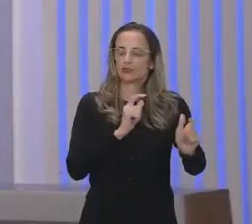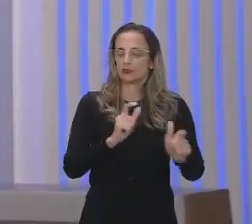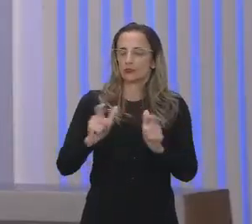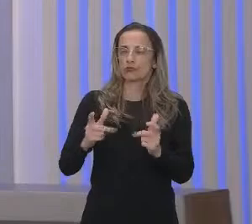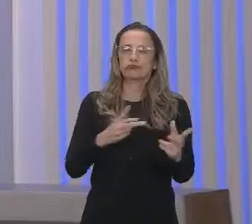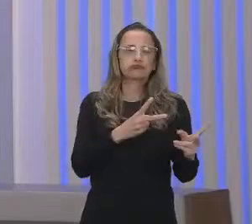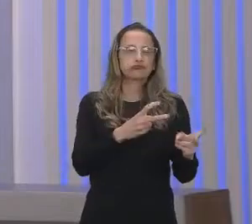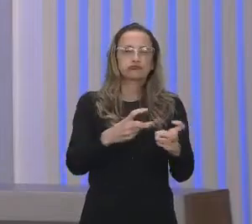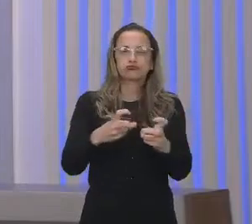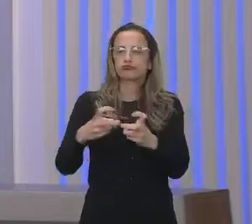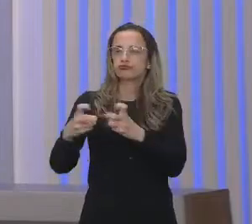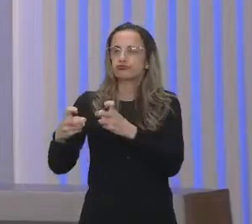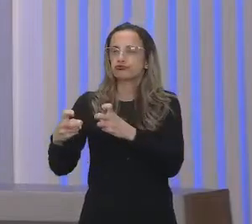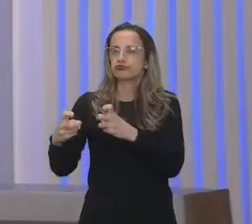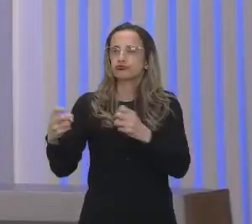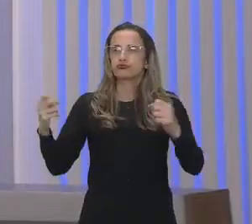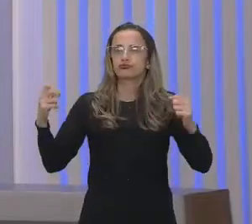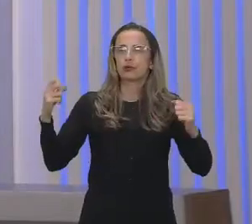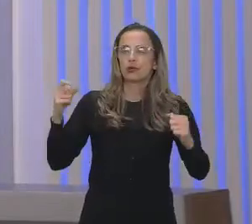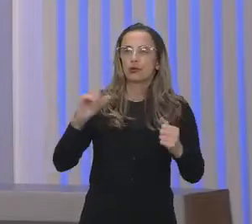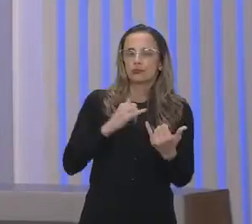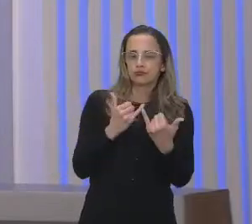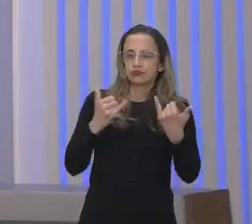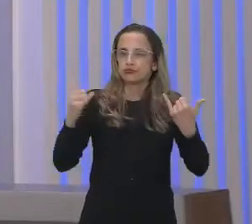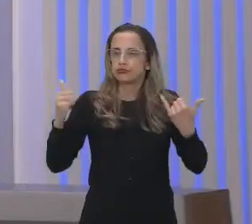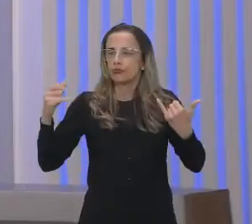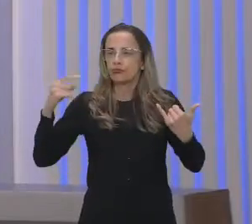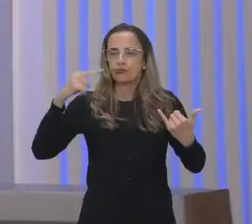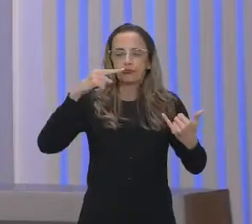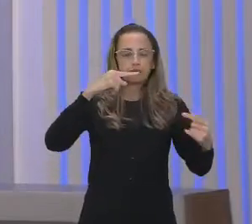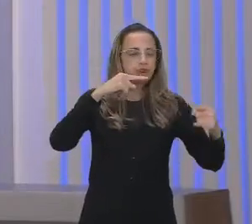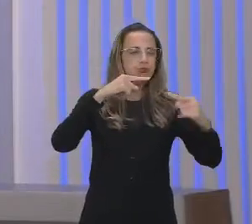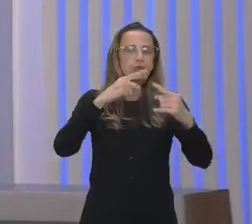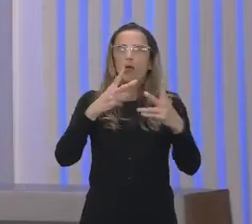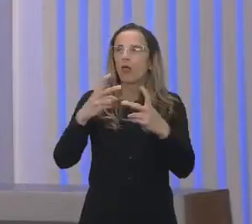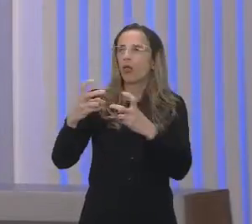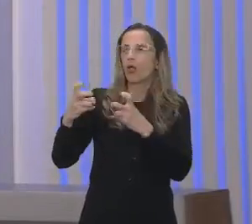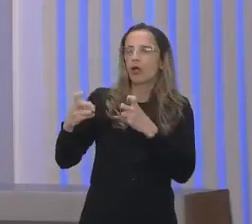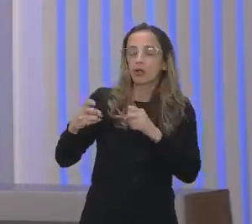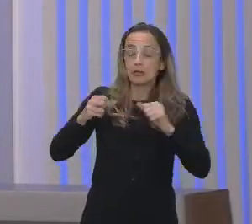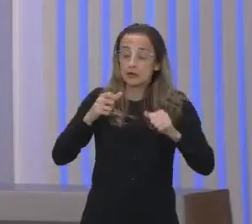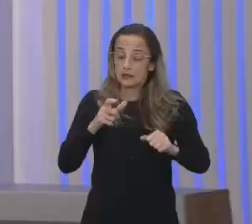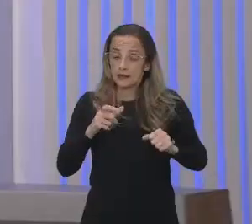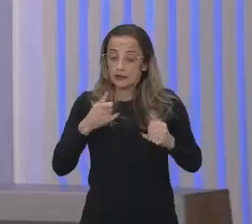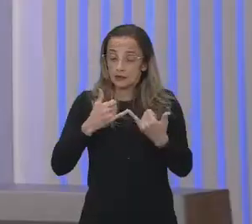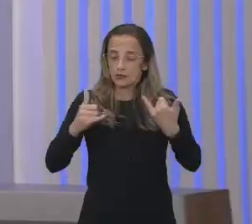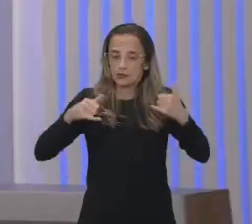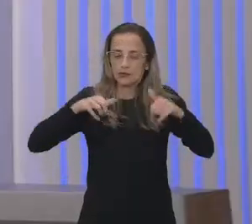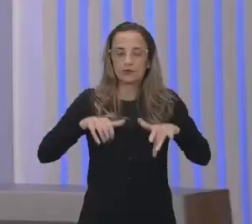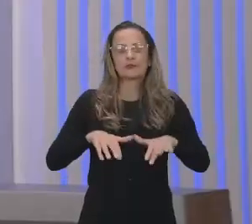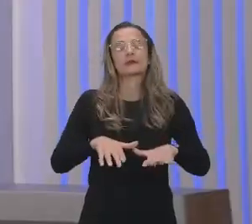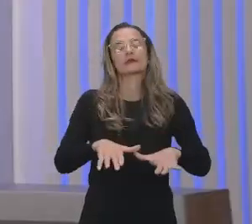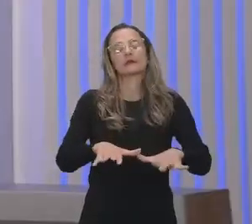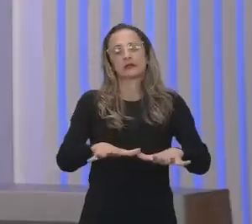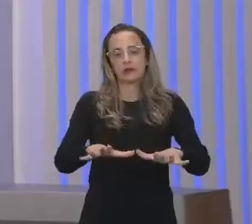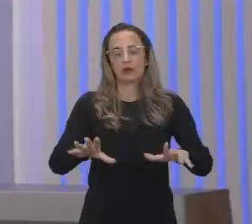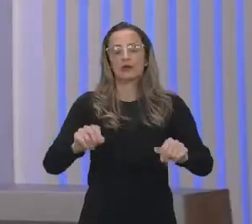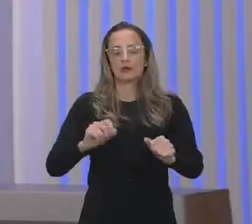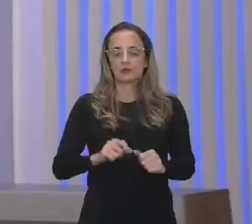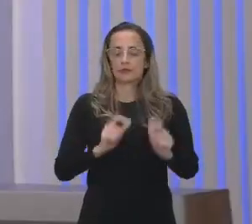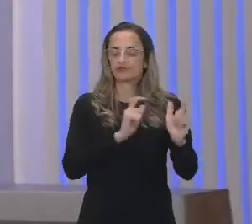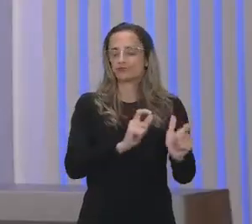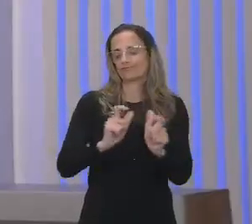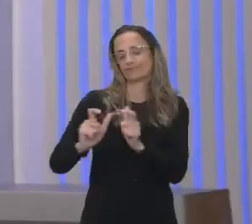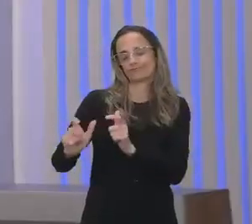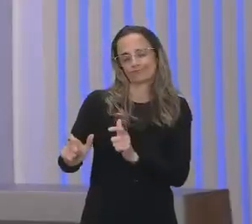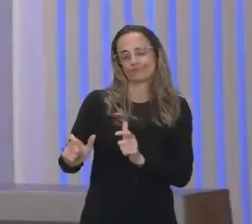observar, né, essas linhas de transmissão e a distribuição em subestações que são ali mais